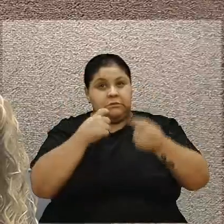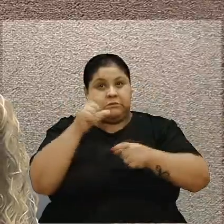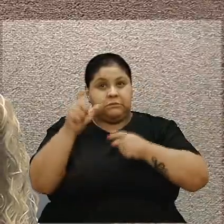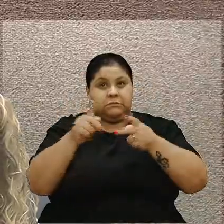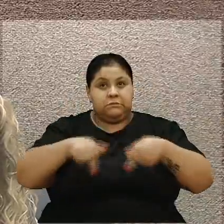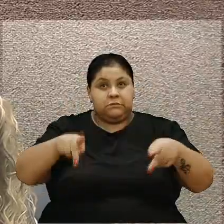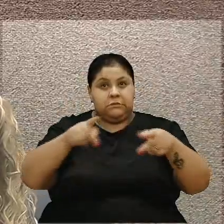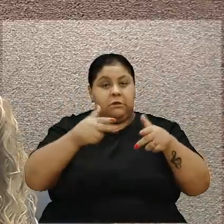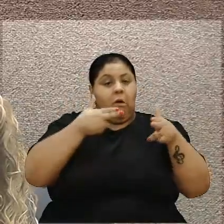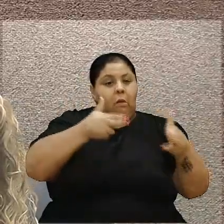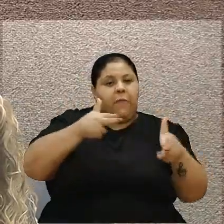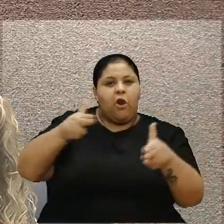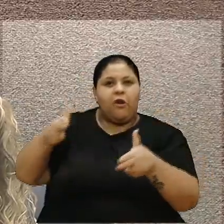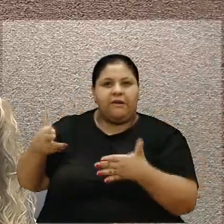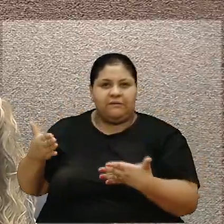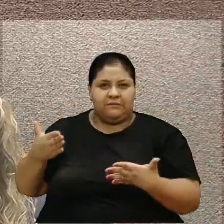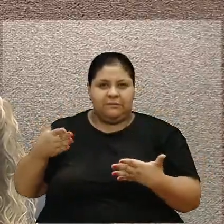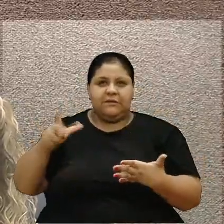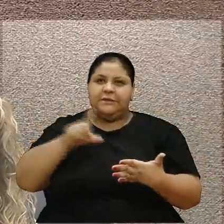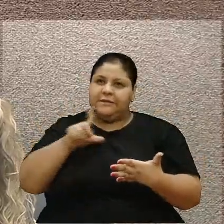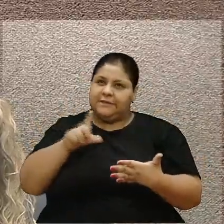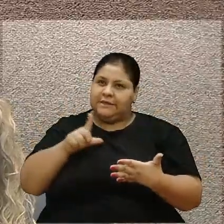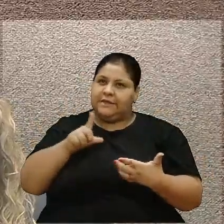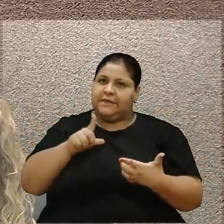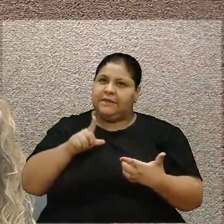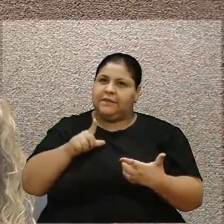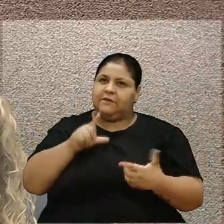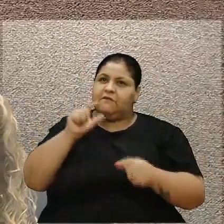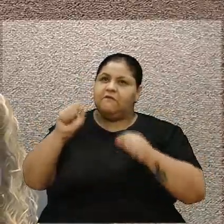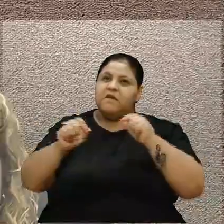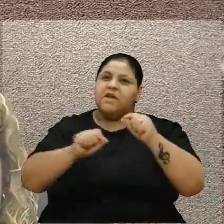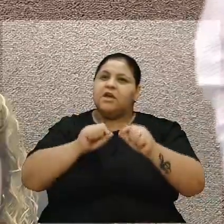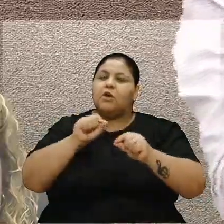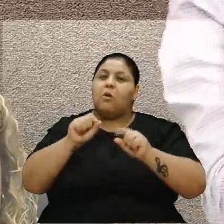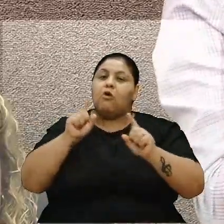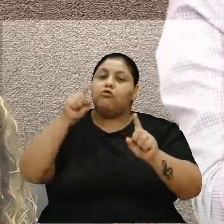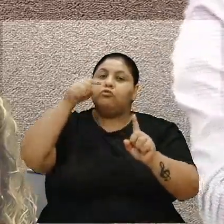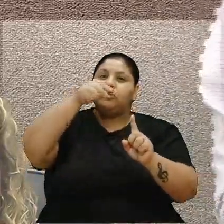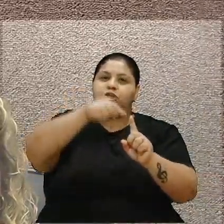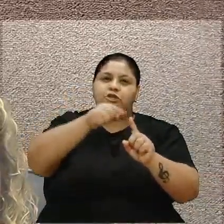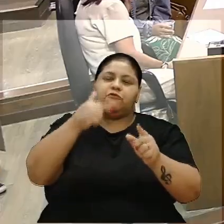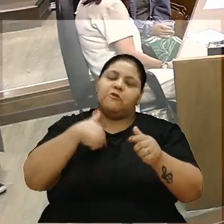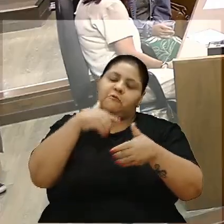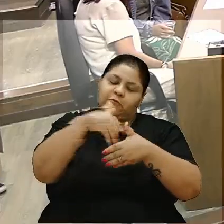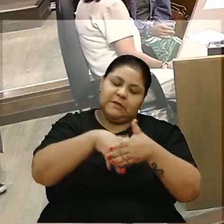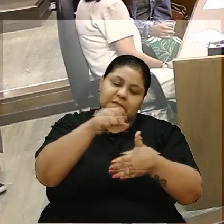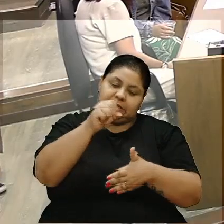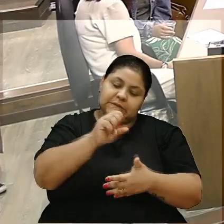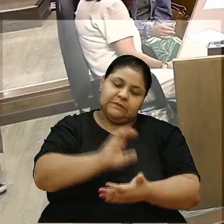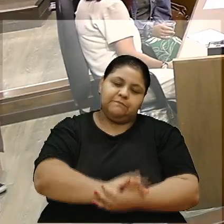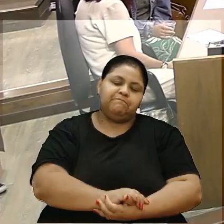né? A gente tem que ver qual é que é o lado da questão. Mas era isso, senhor presidente, eu votarei sim. Obrigado.